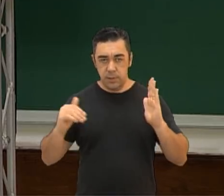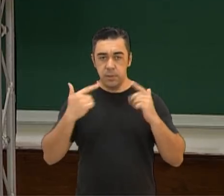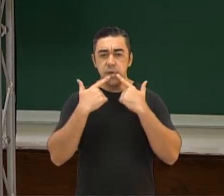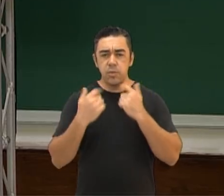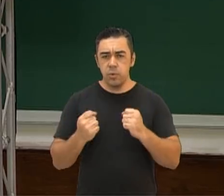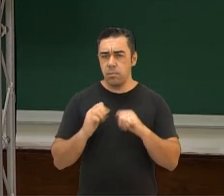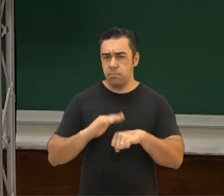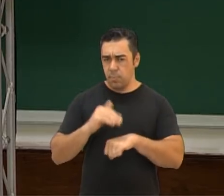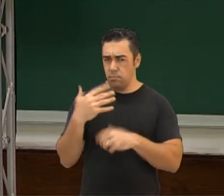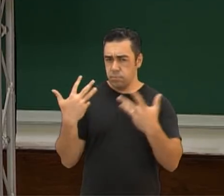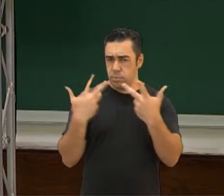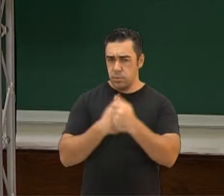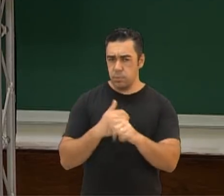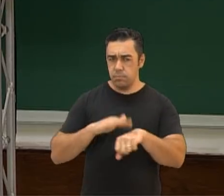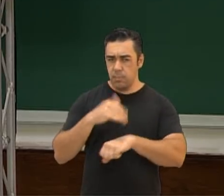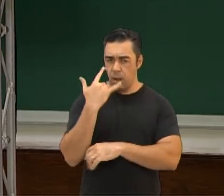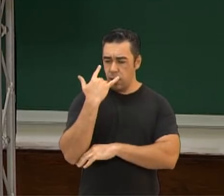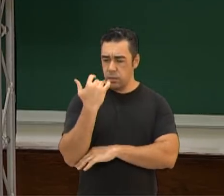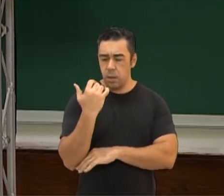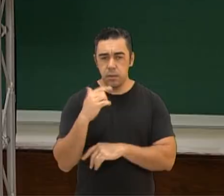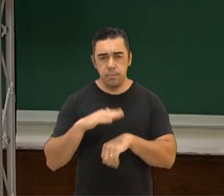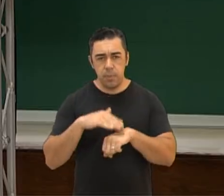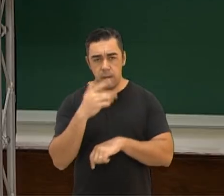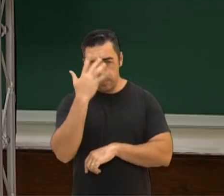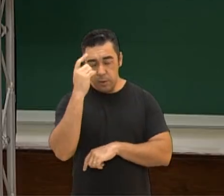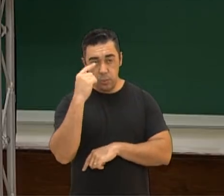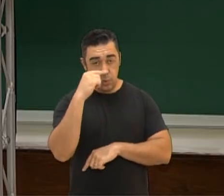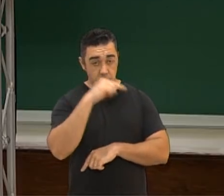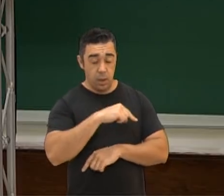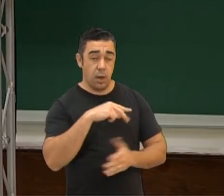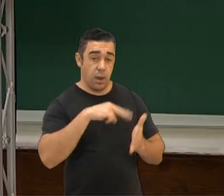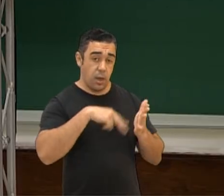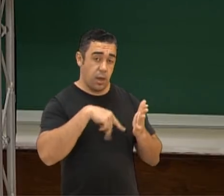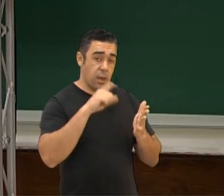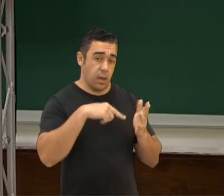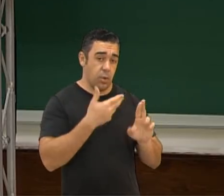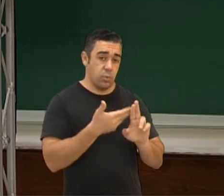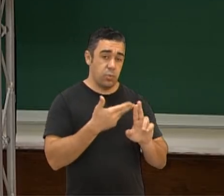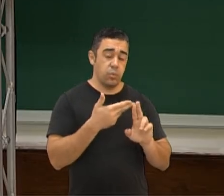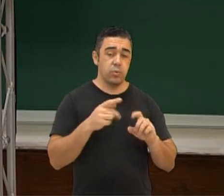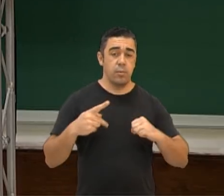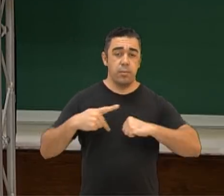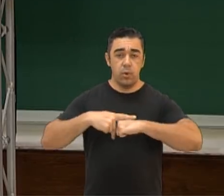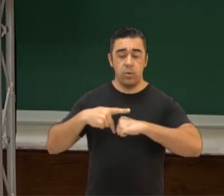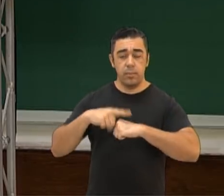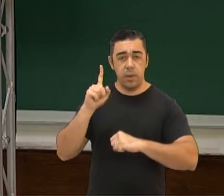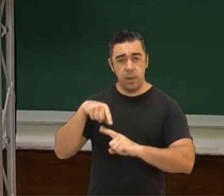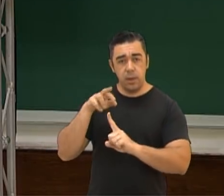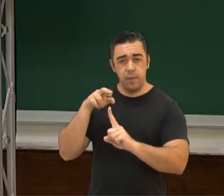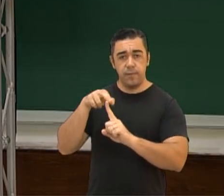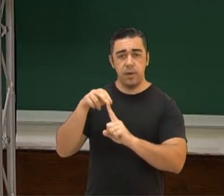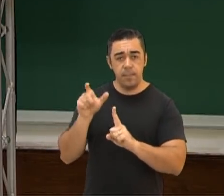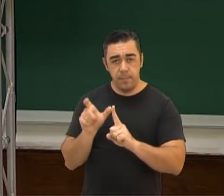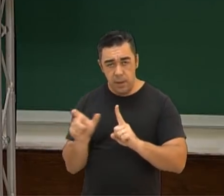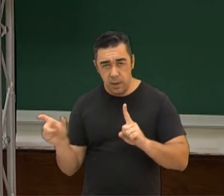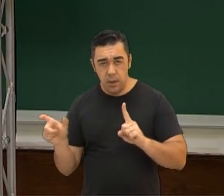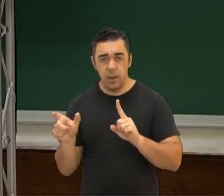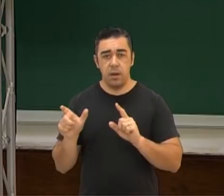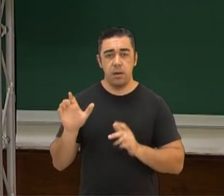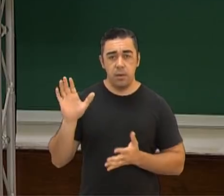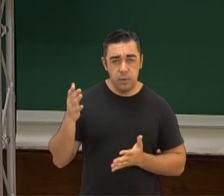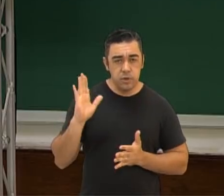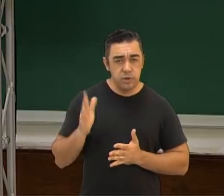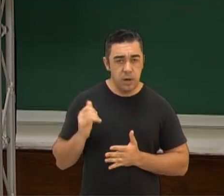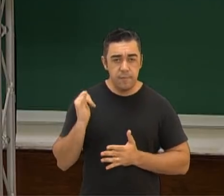linguística, mais elegantes, mais atrativos para o leitor, utilizando esses pronomes para referenciar palavras, situações que já